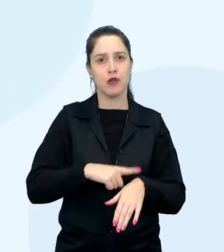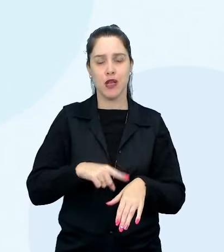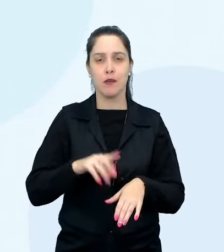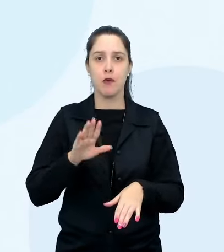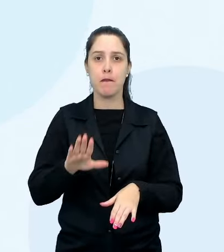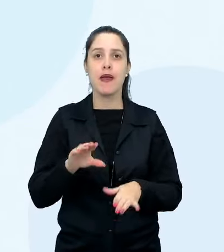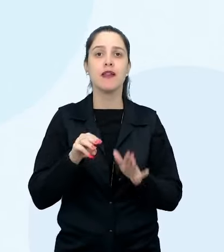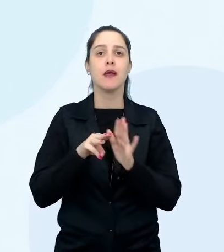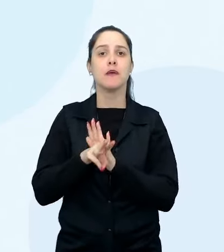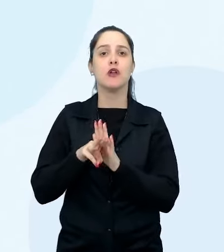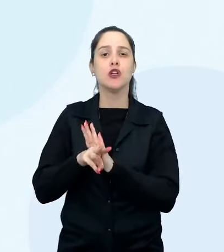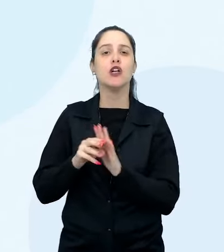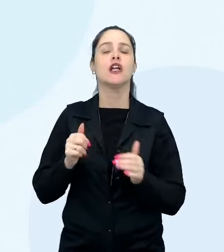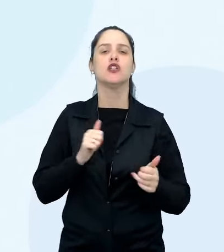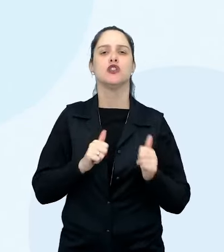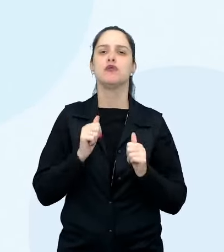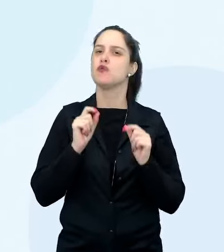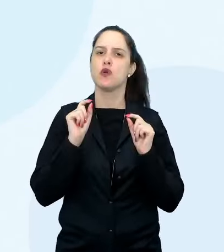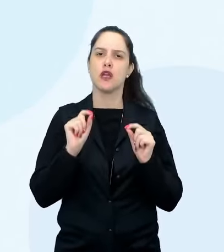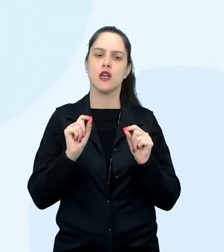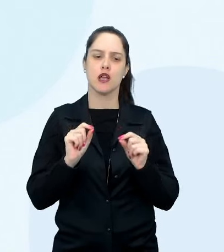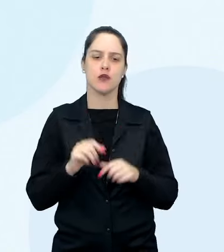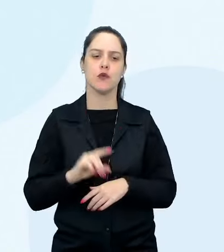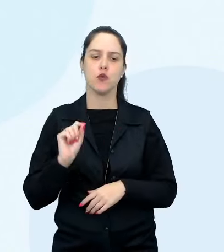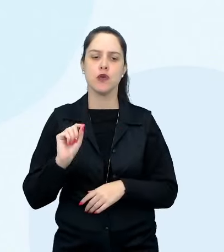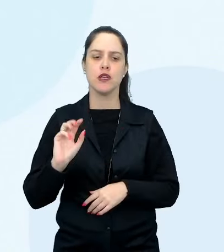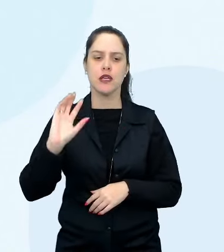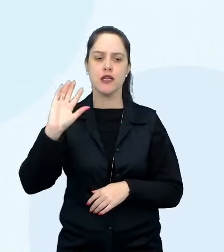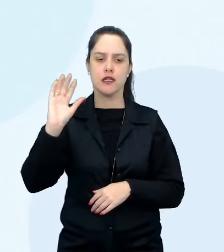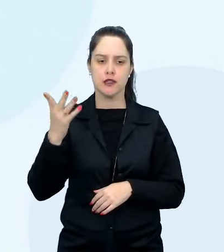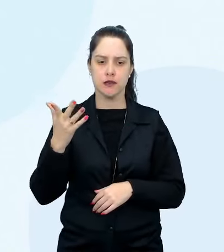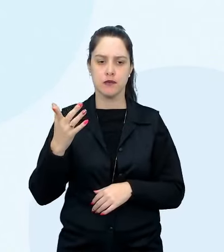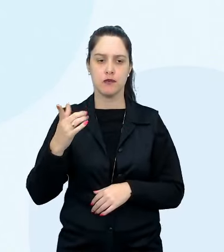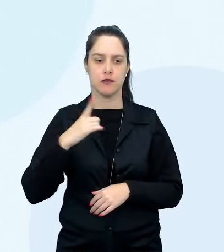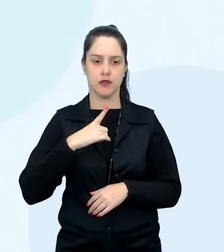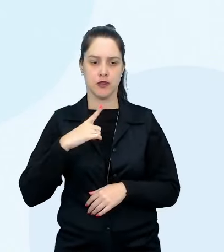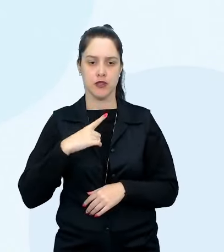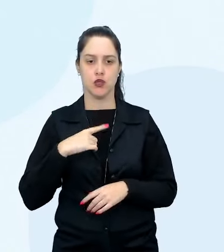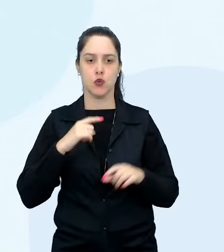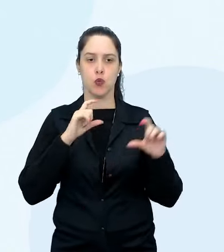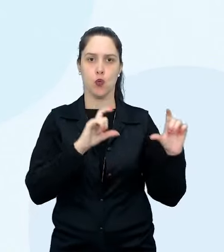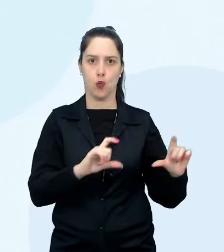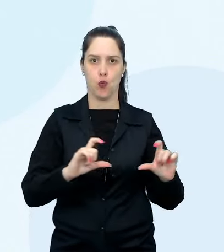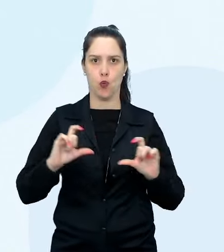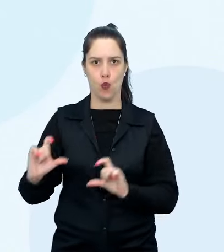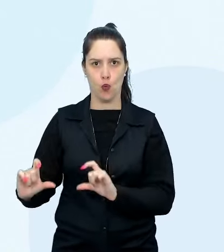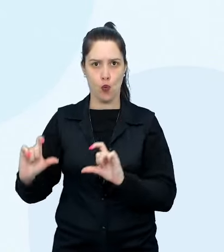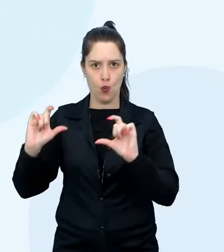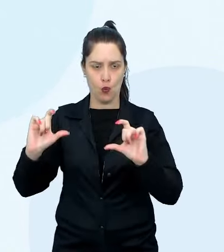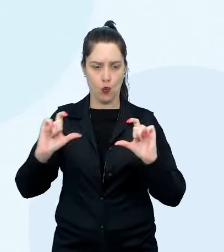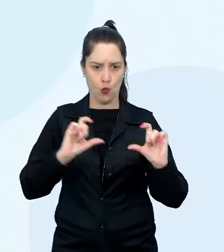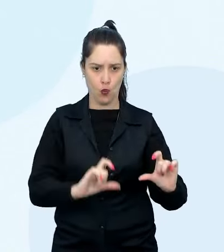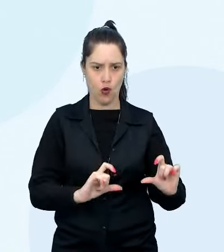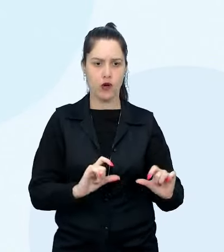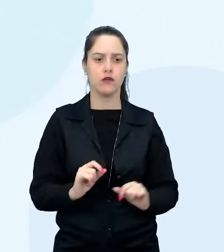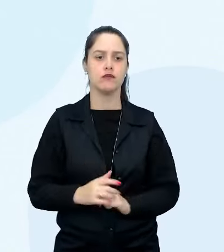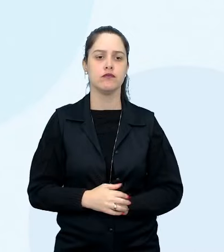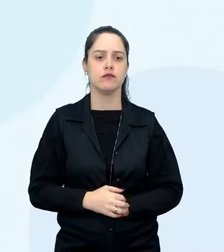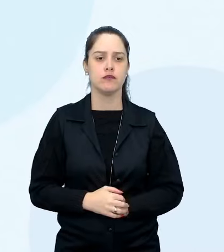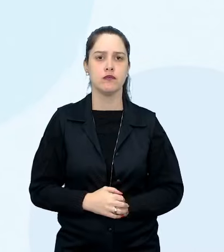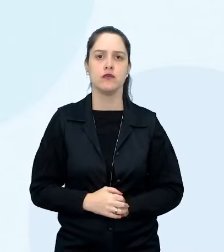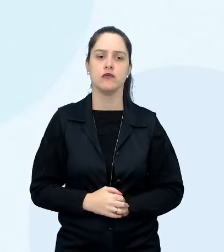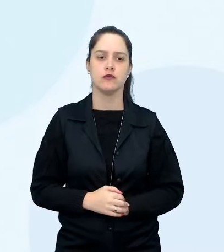metodologias ativas. Então, o que acontece? A gente tem aí 2 quadrinhos para vocês. Vou colocar aqui no meu computador um